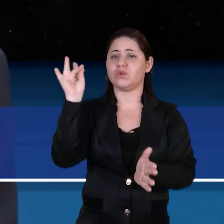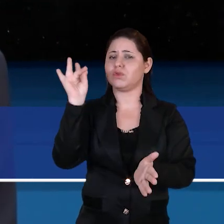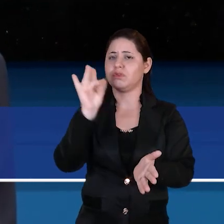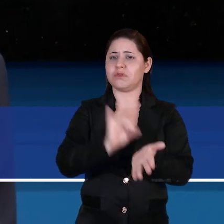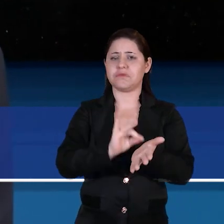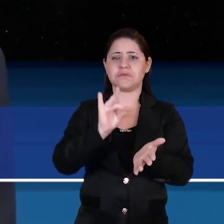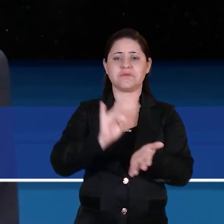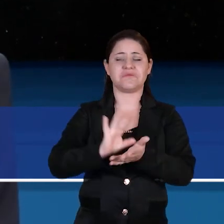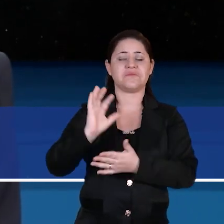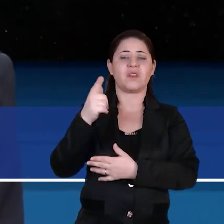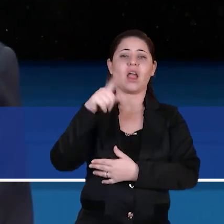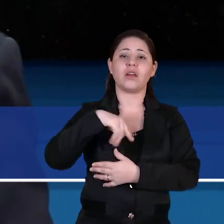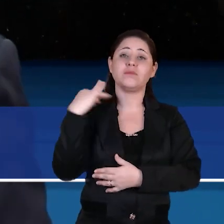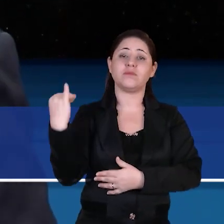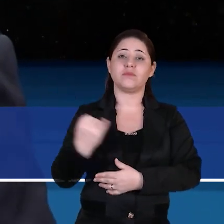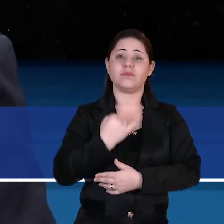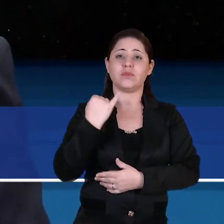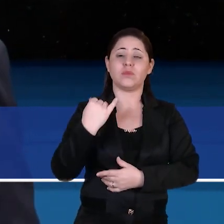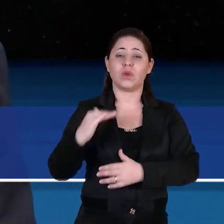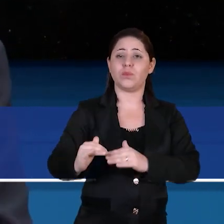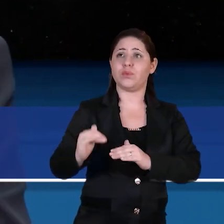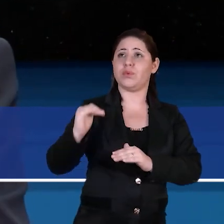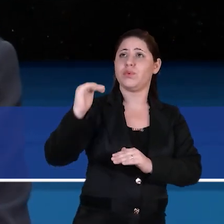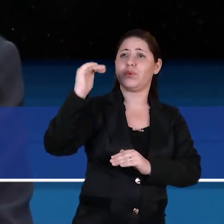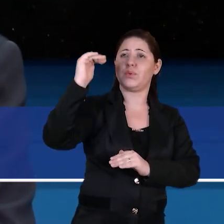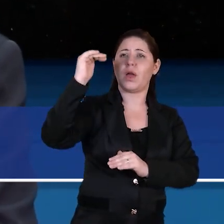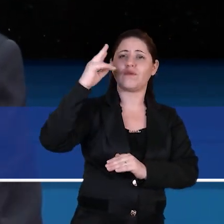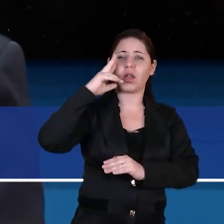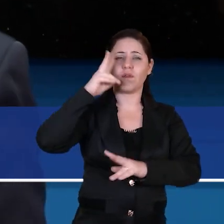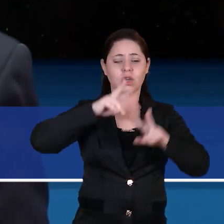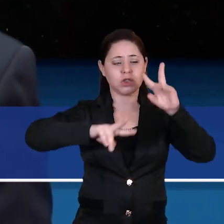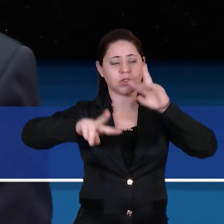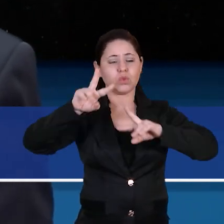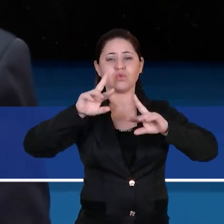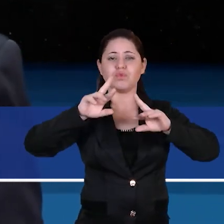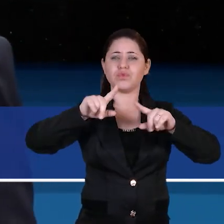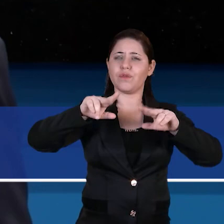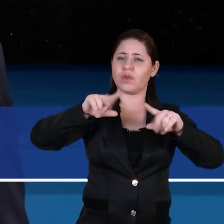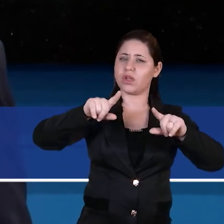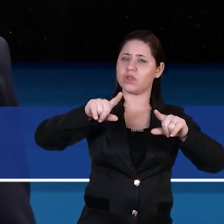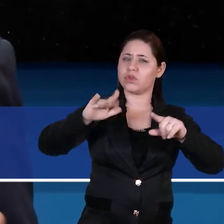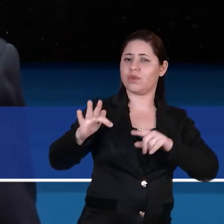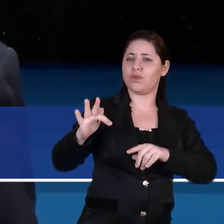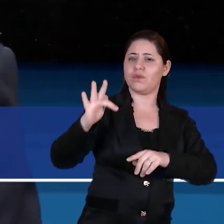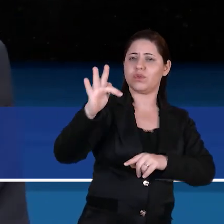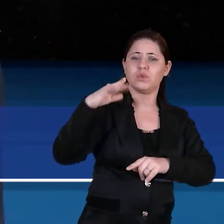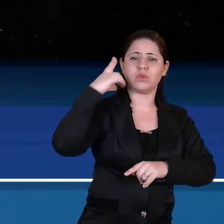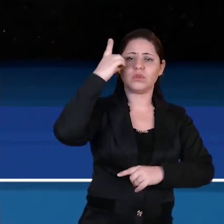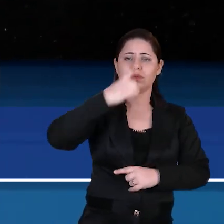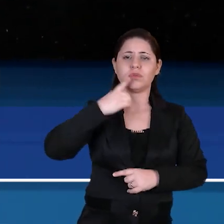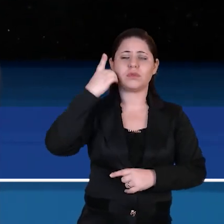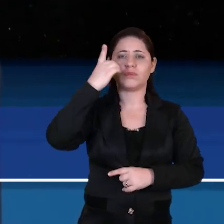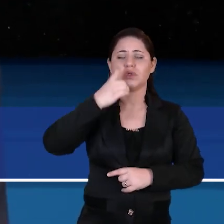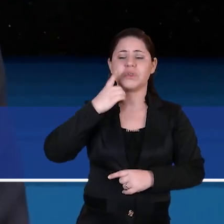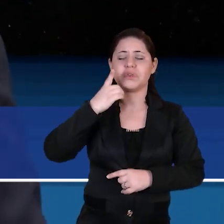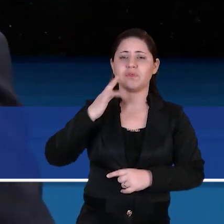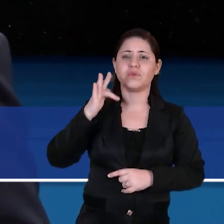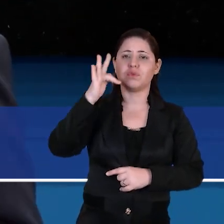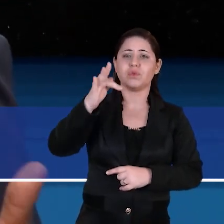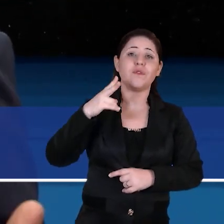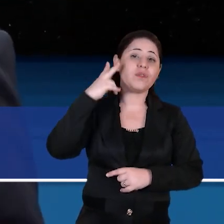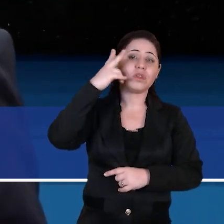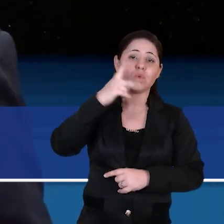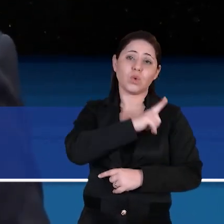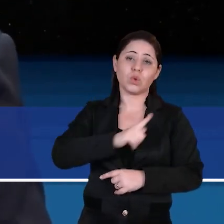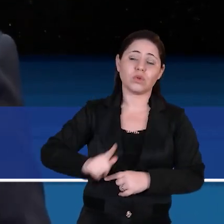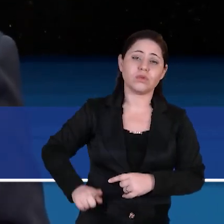direitos garantidos, isso é importante porque quando ela crescer, ela vai ter uma visão diferente e os futuros deputados, os